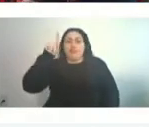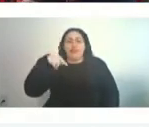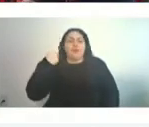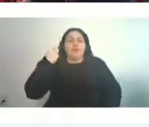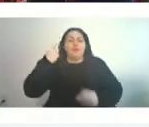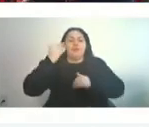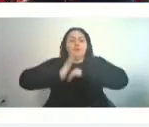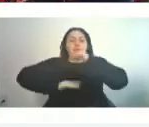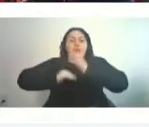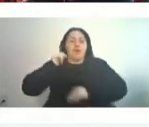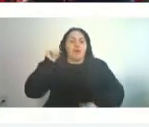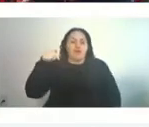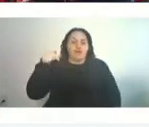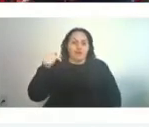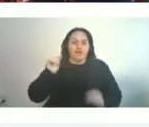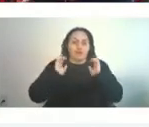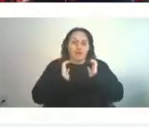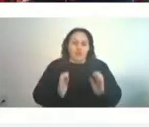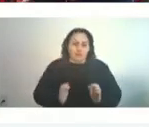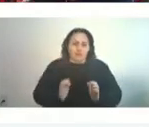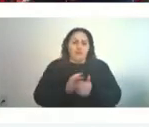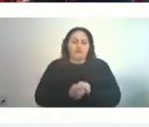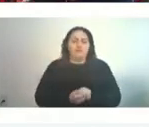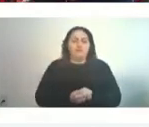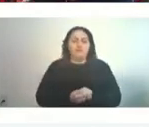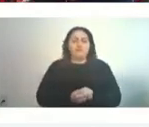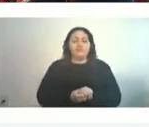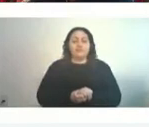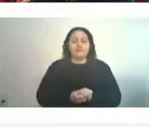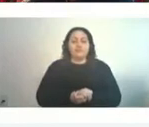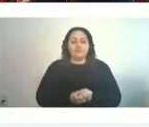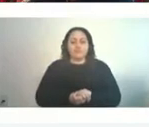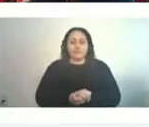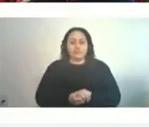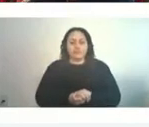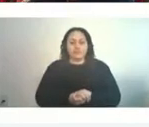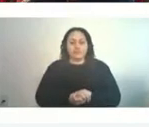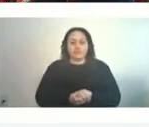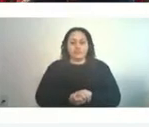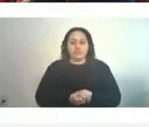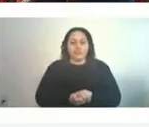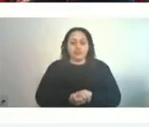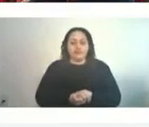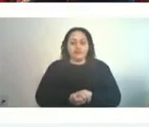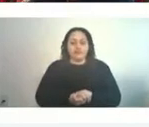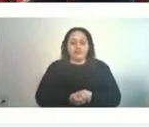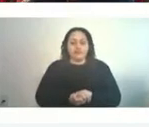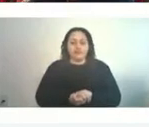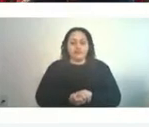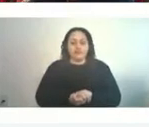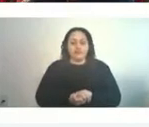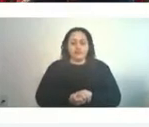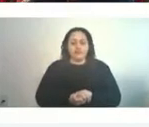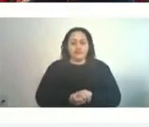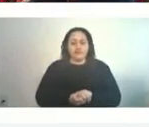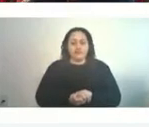Porque hoje, como essas informações são e o conhecimento, né, ele é